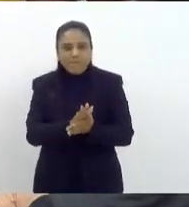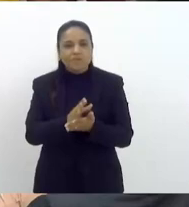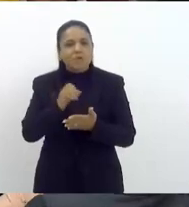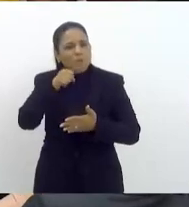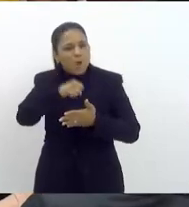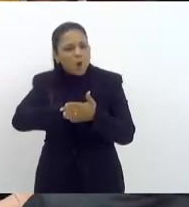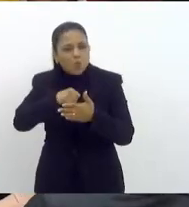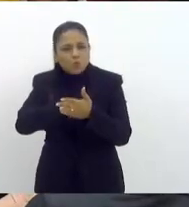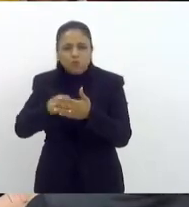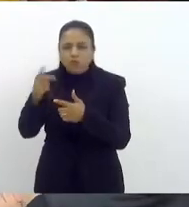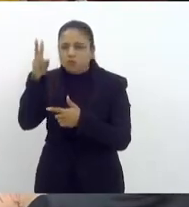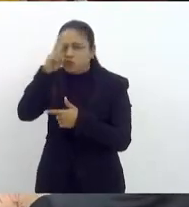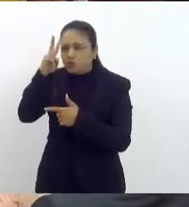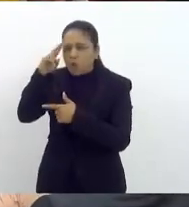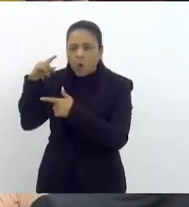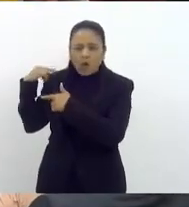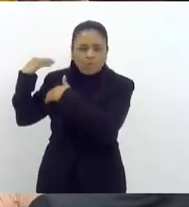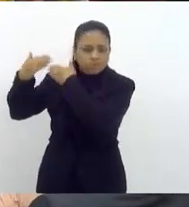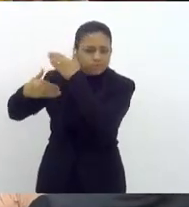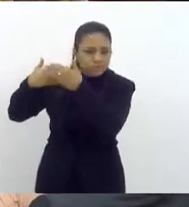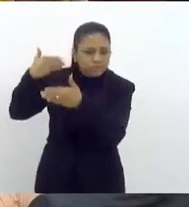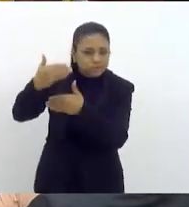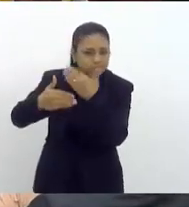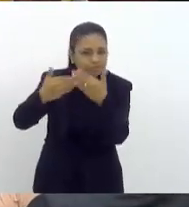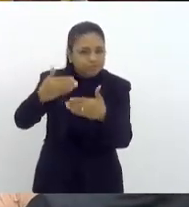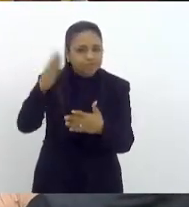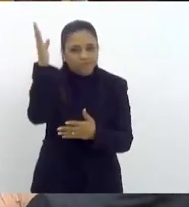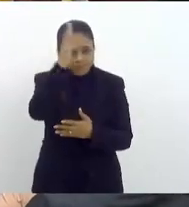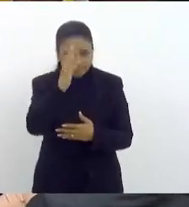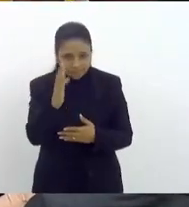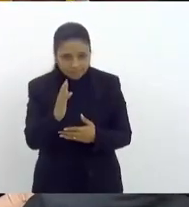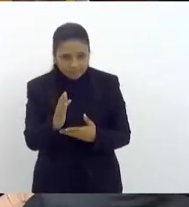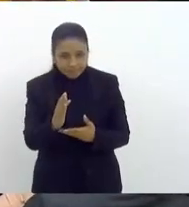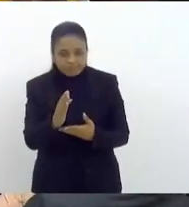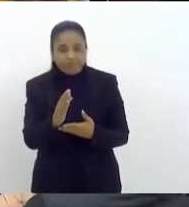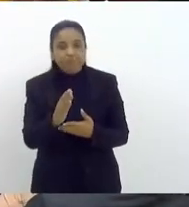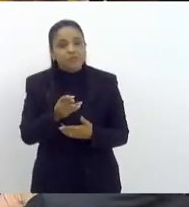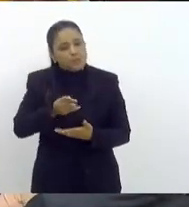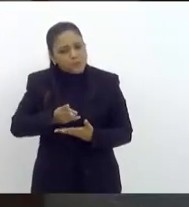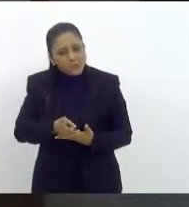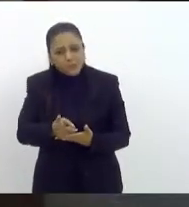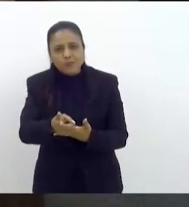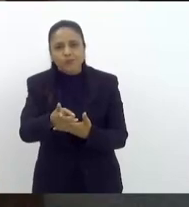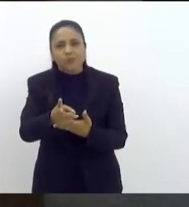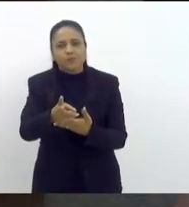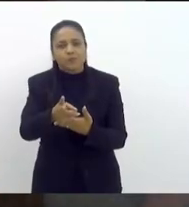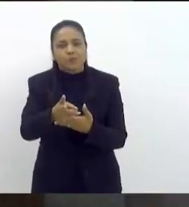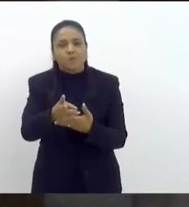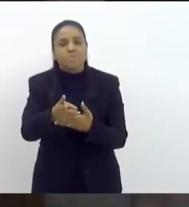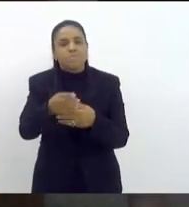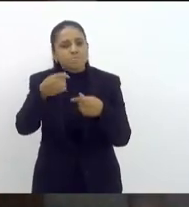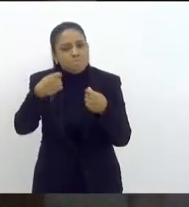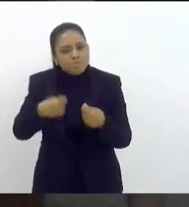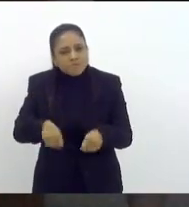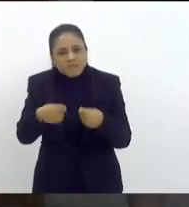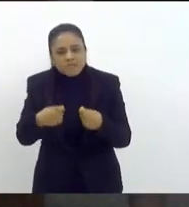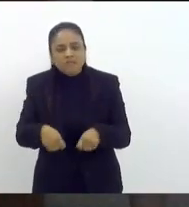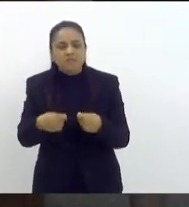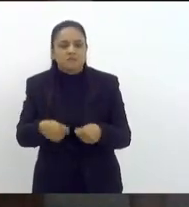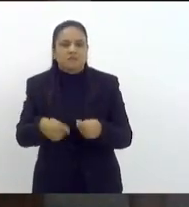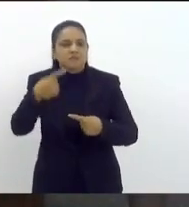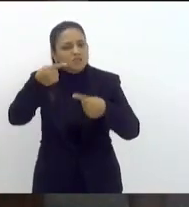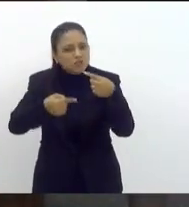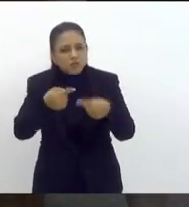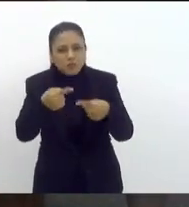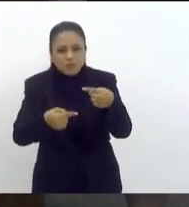histórica nesse país e ela continua sendo profundamente necessária porque